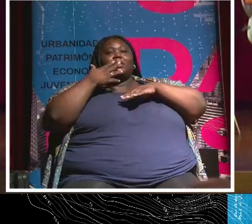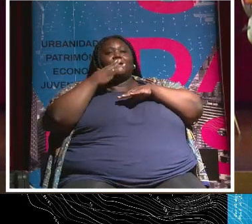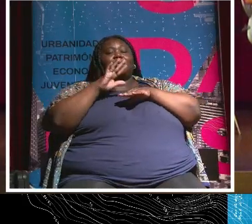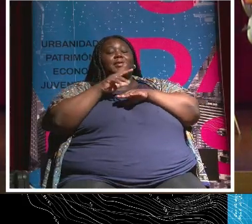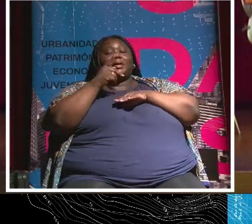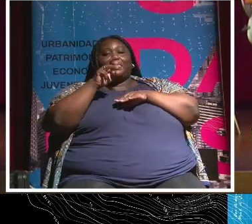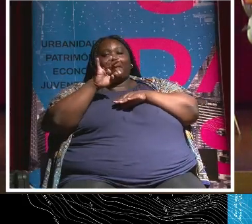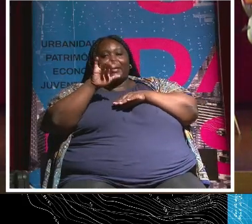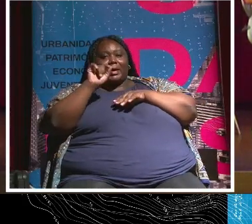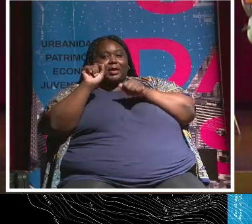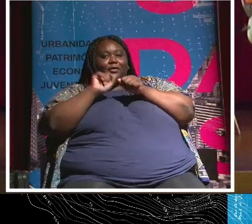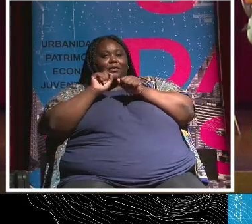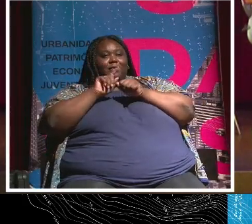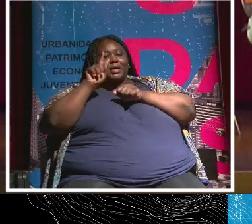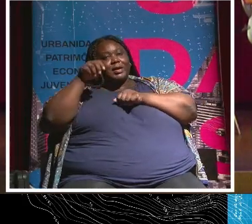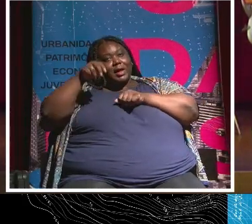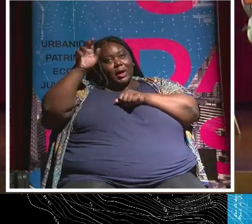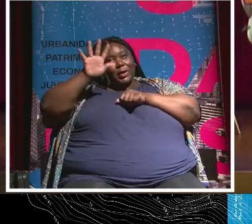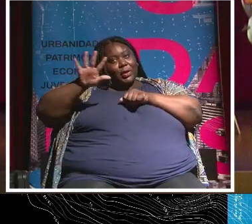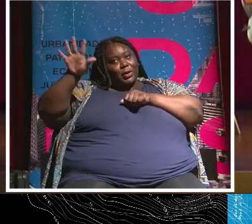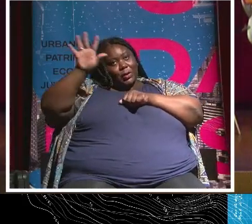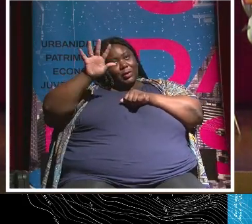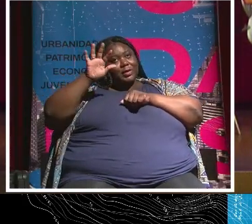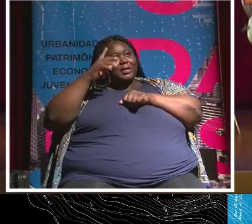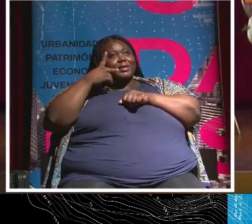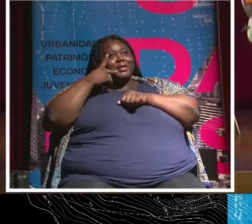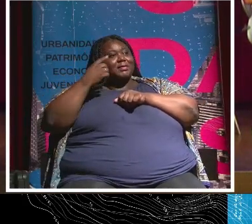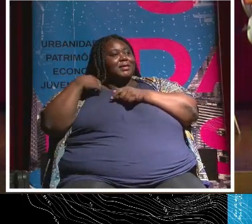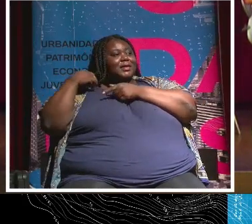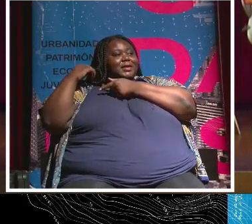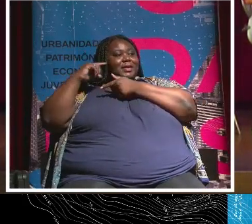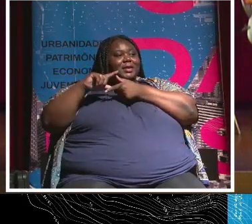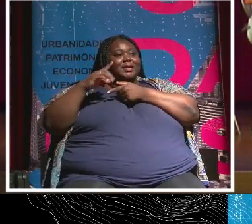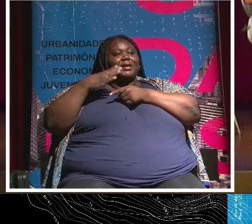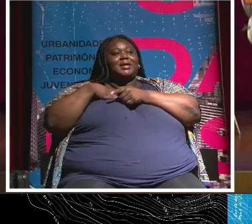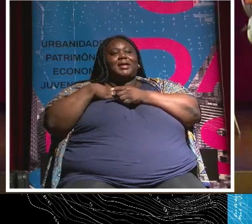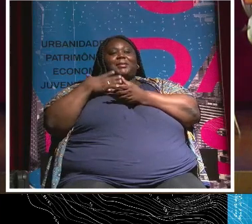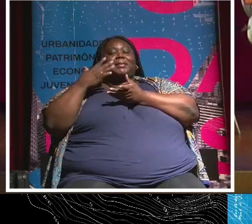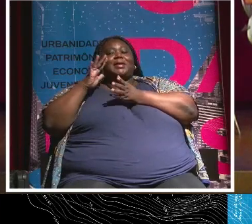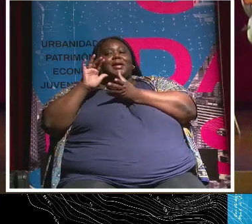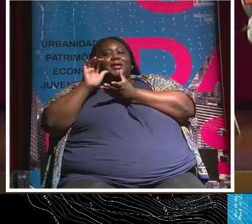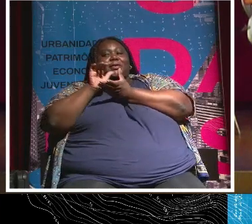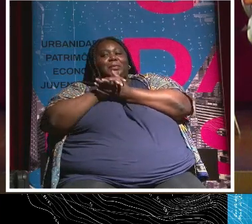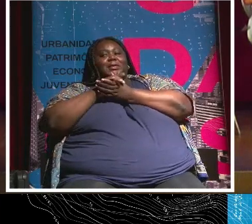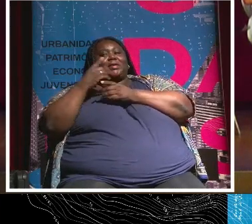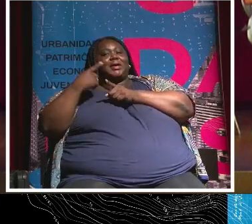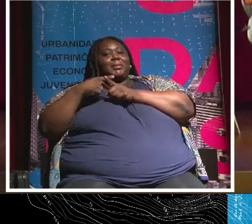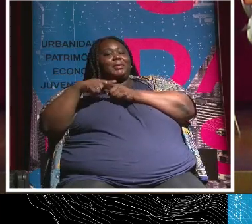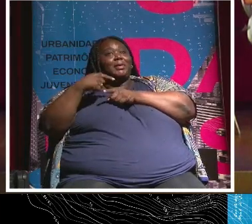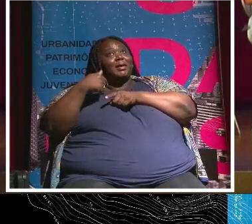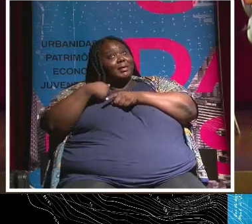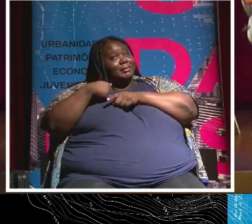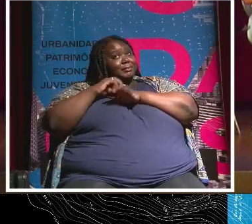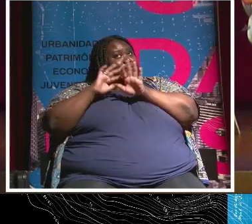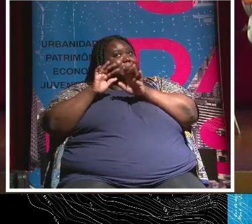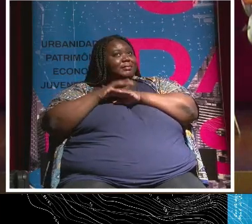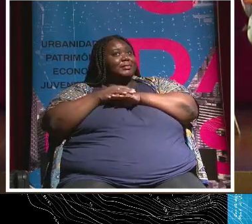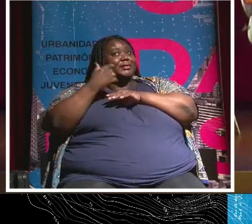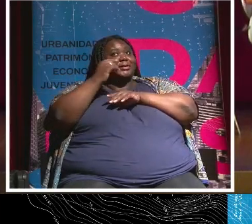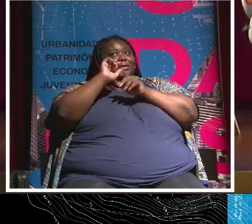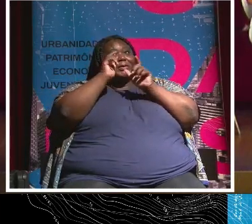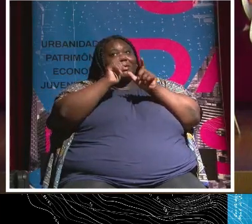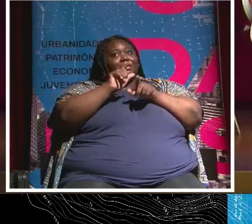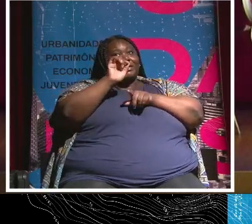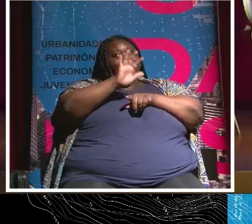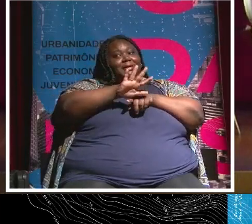Paraíba, né, do nosso Nordeste, remetendo a uma certa ancestralidade da parte da minha esposa, porque da minha parte é de outro lugar